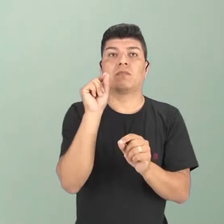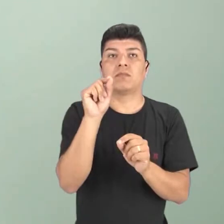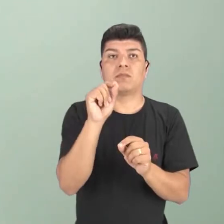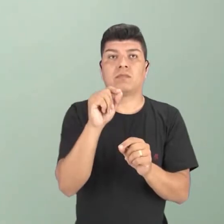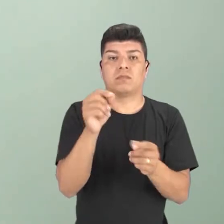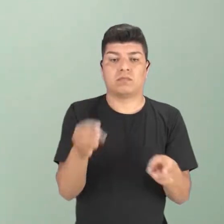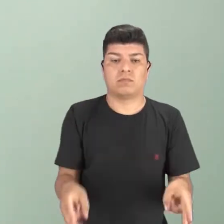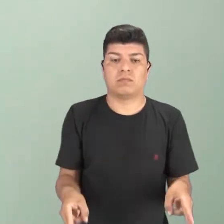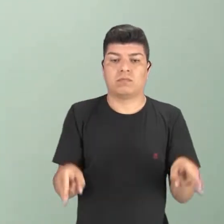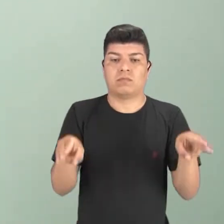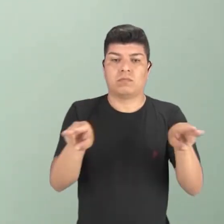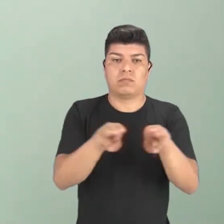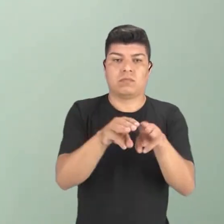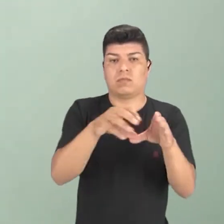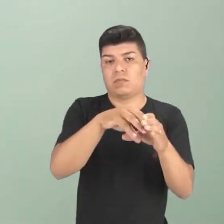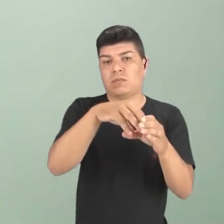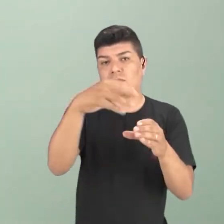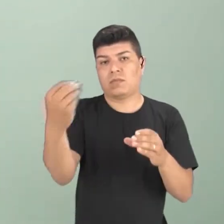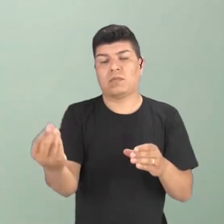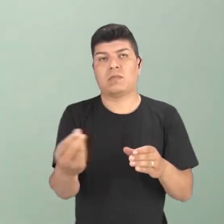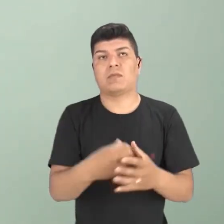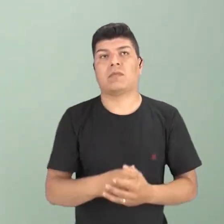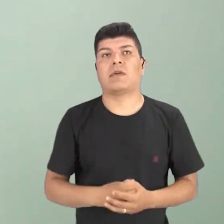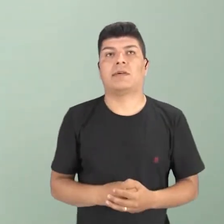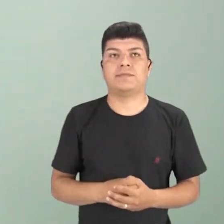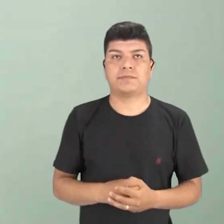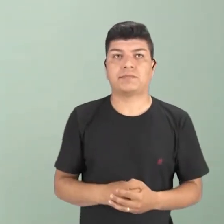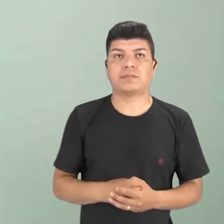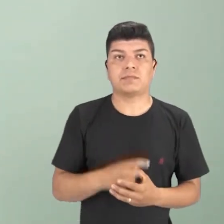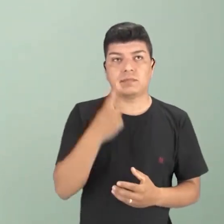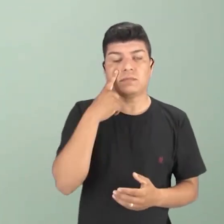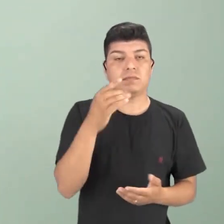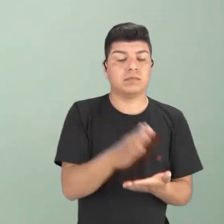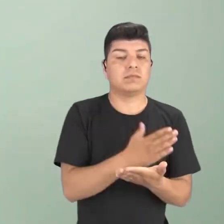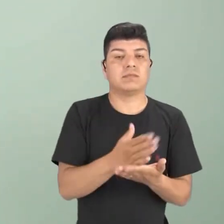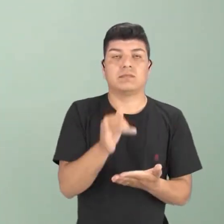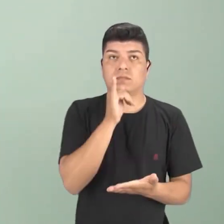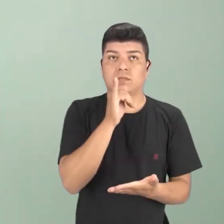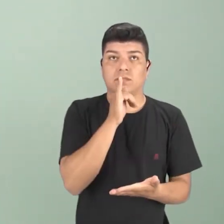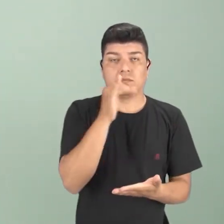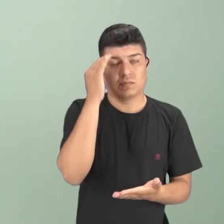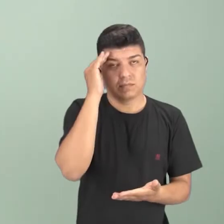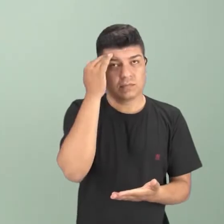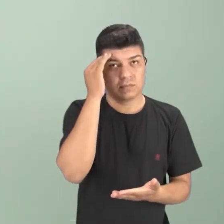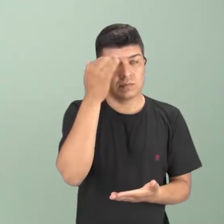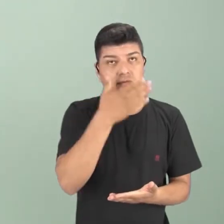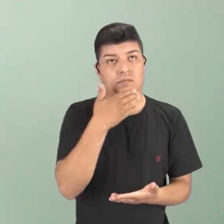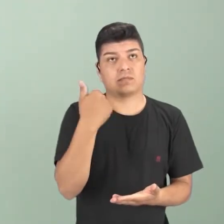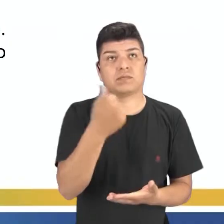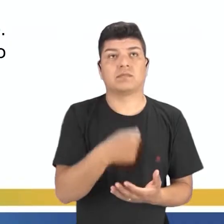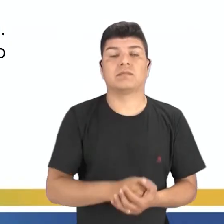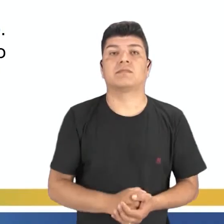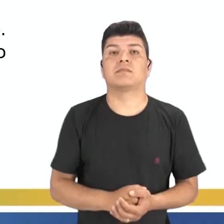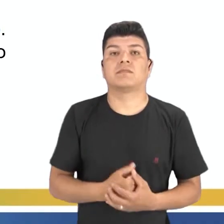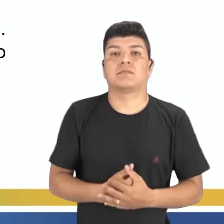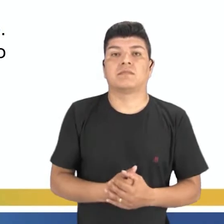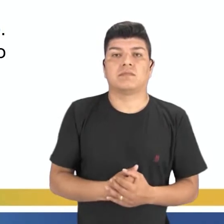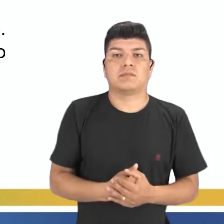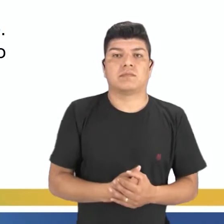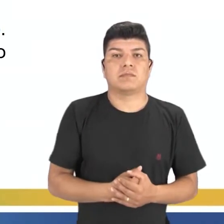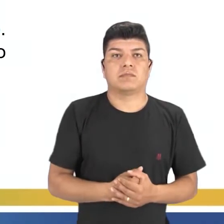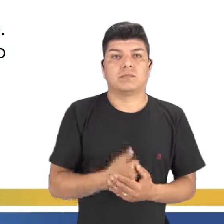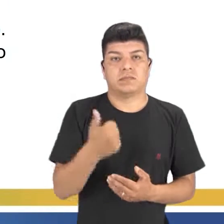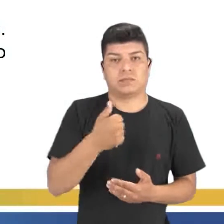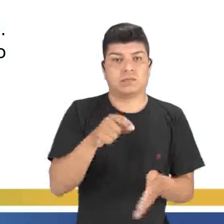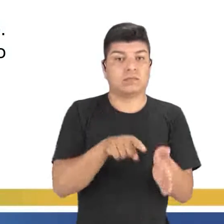campo magnético fora. Vamos ver alguns exemplos agora para que vocês entendam melhor. A